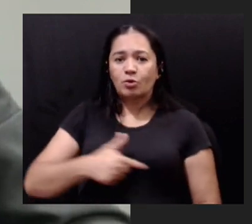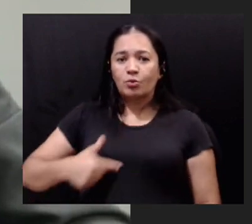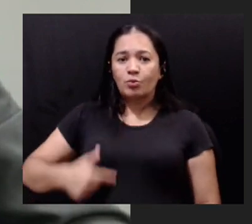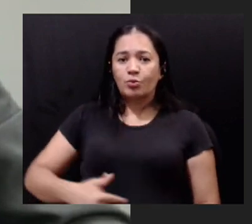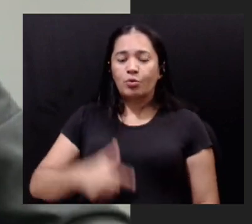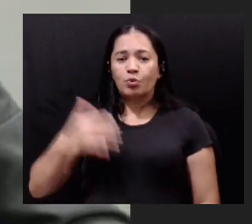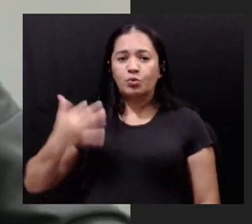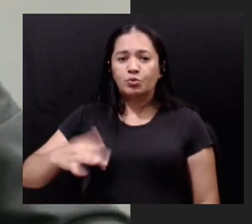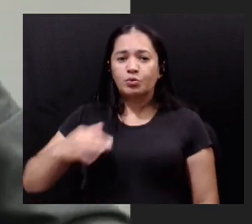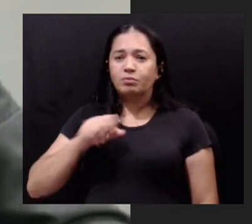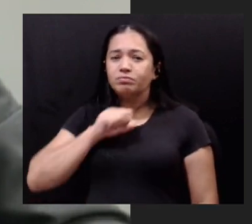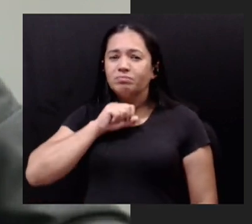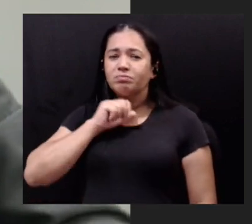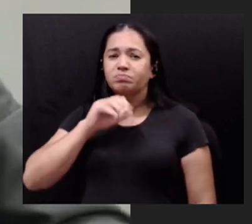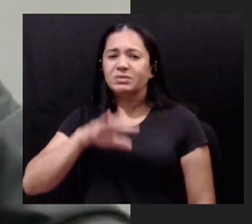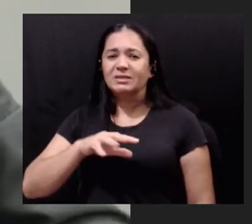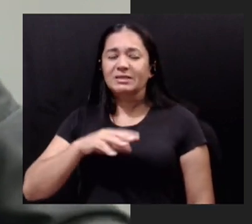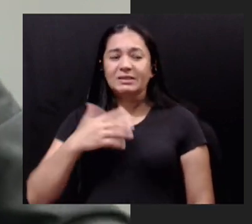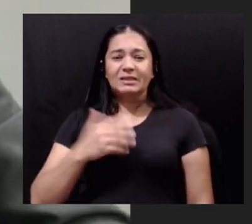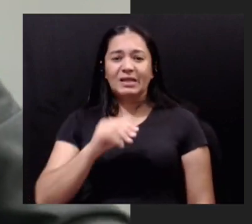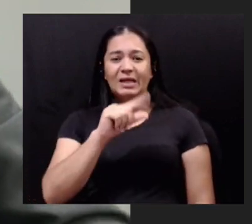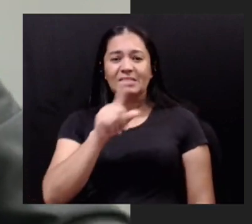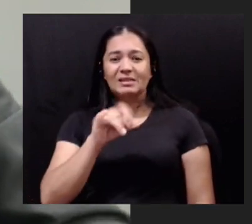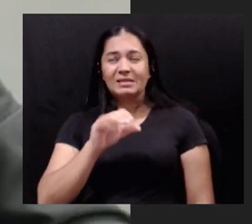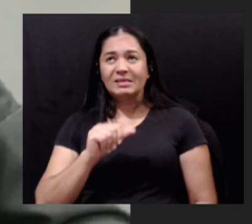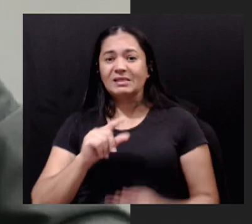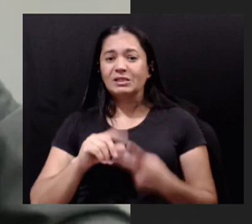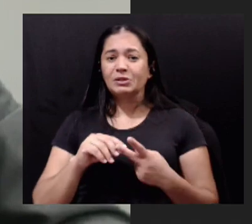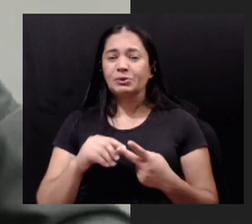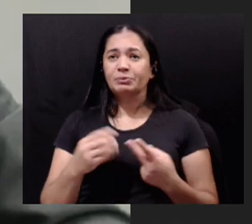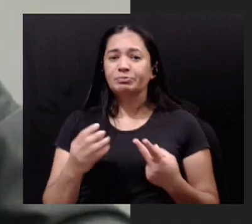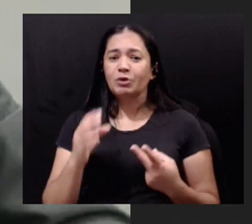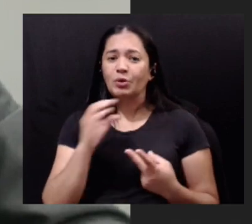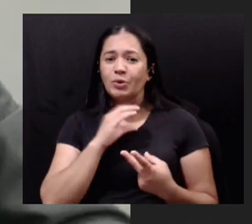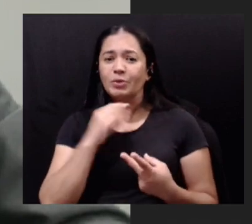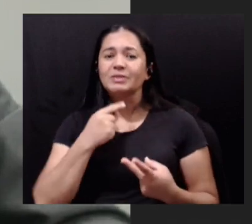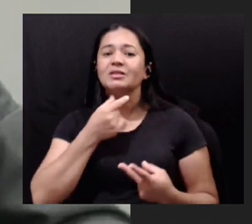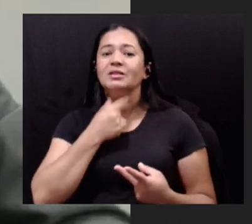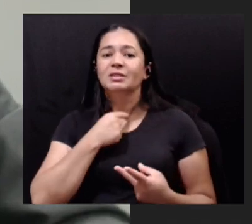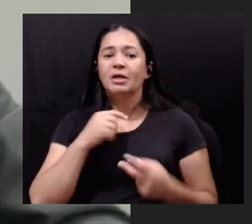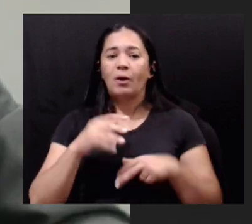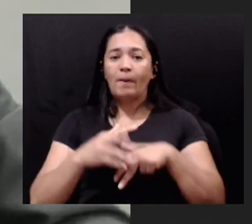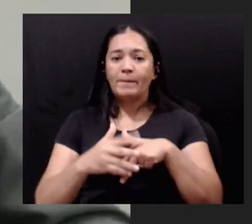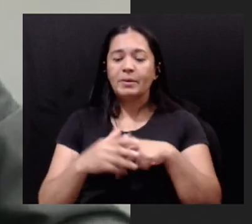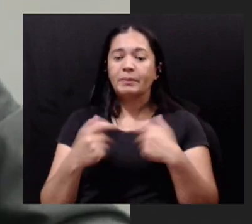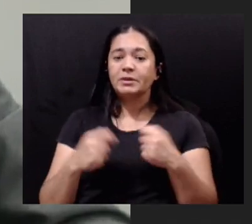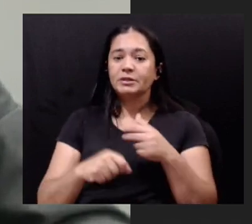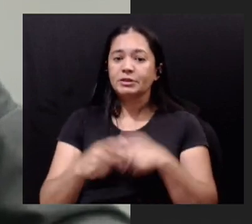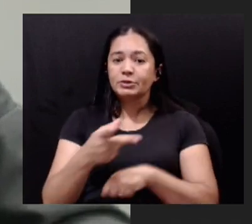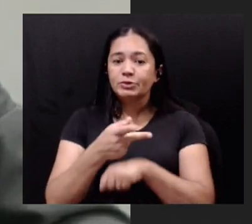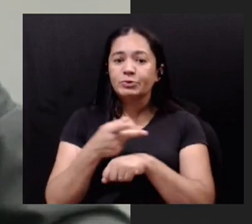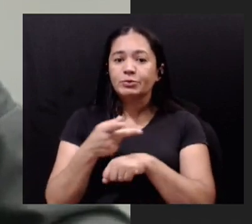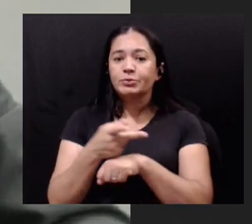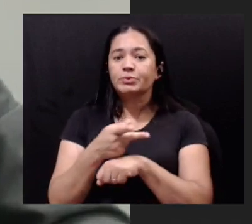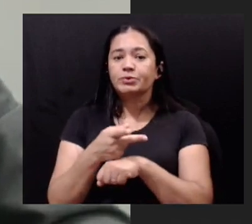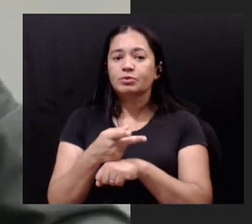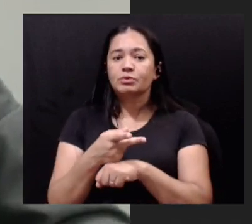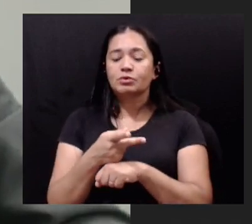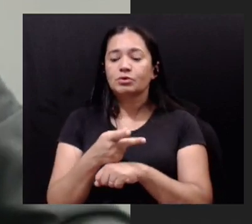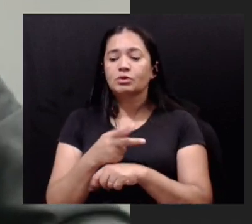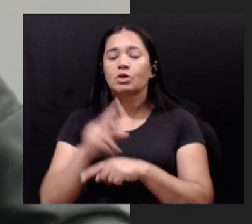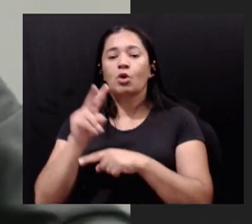enjoo, azia, queimação, eu acho que esses pacientes têm que procurar, né, um cuidado